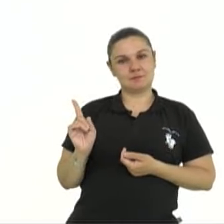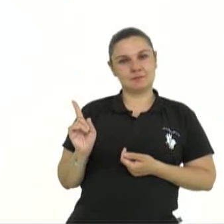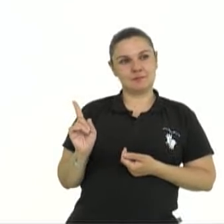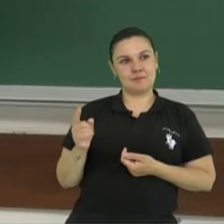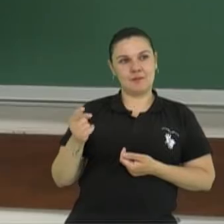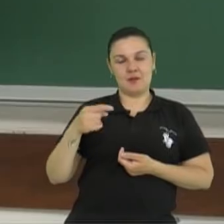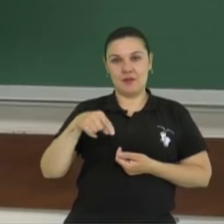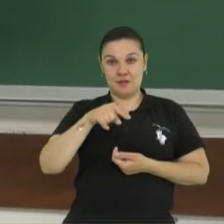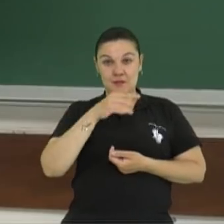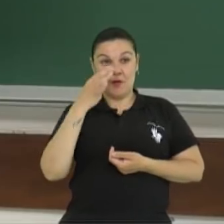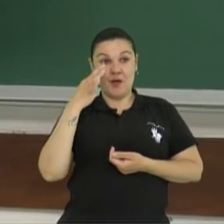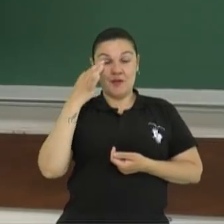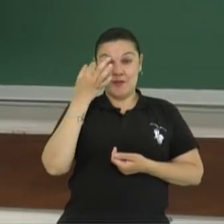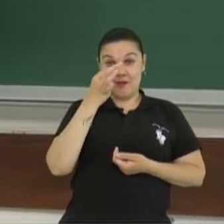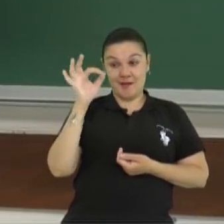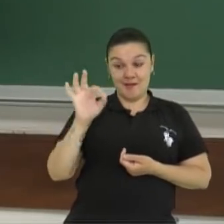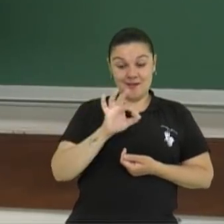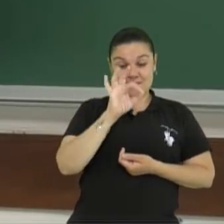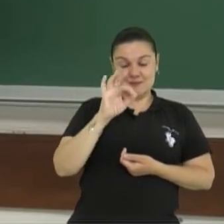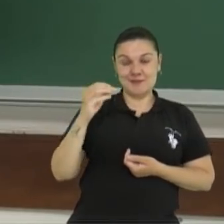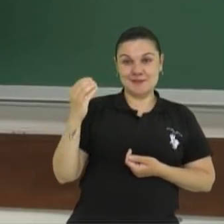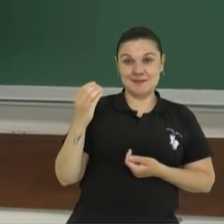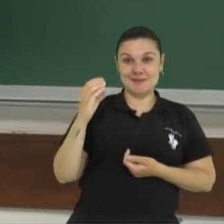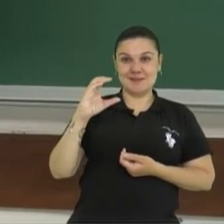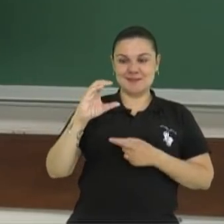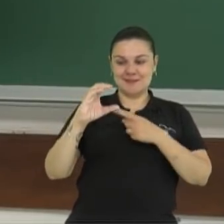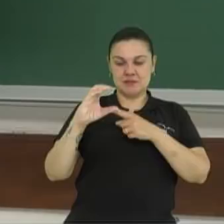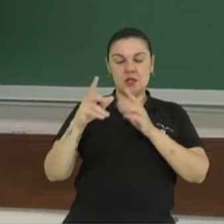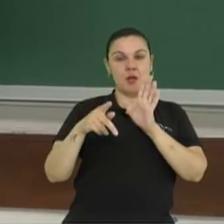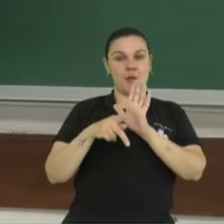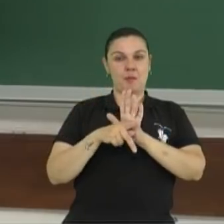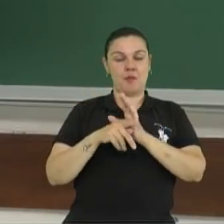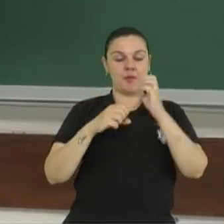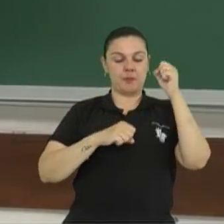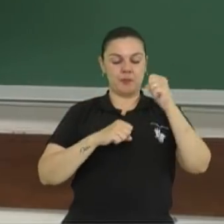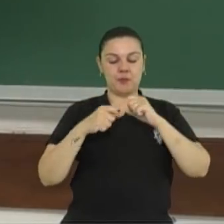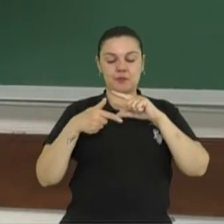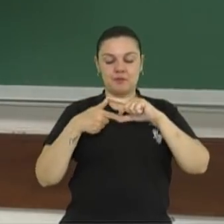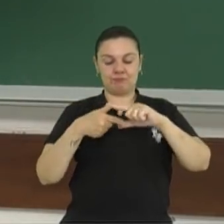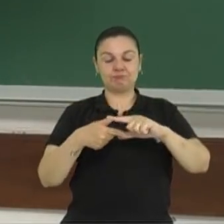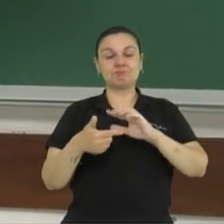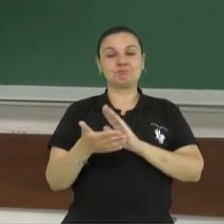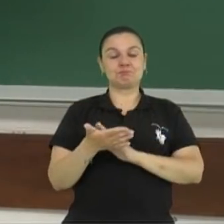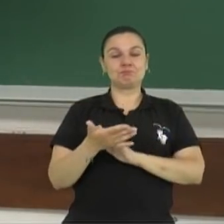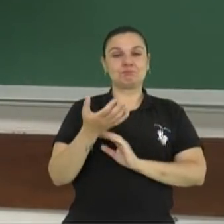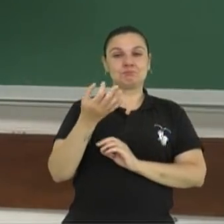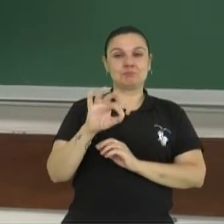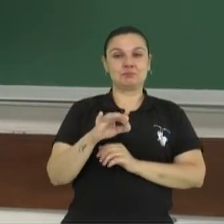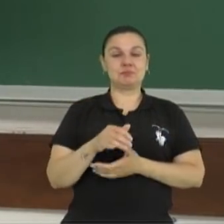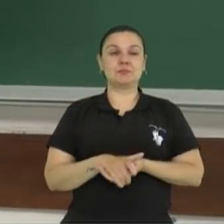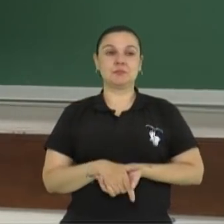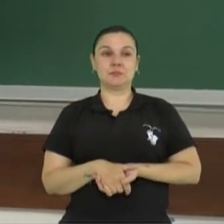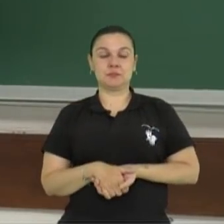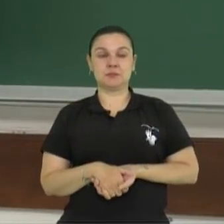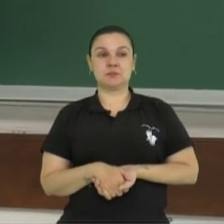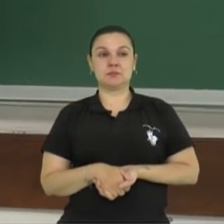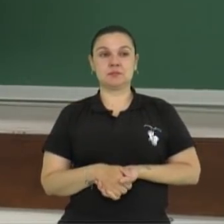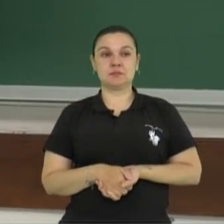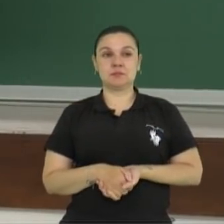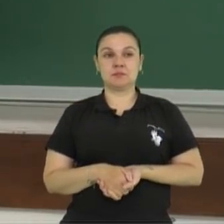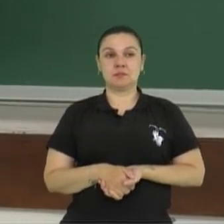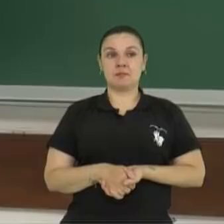para quem assinalou a alternativa C, indústria tradicional, está correto, né? Parabéns, é isso